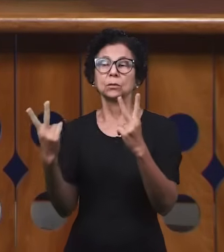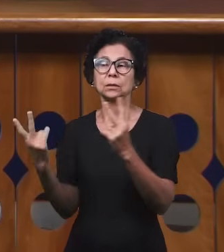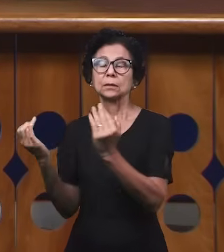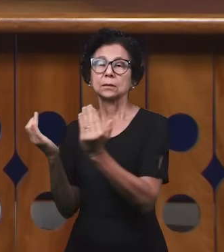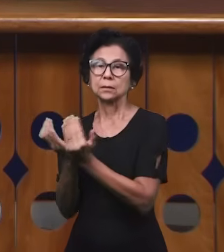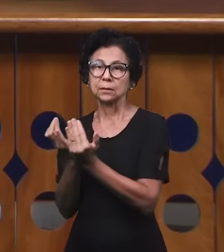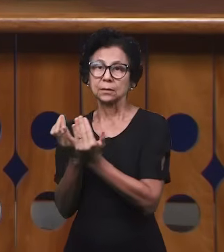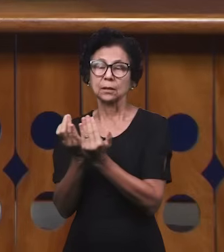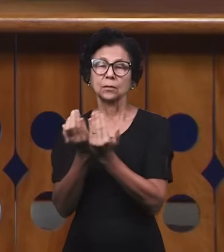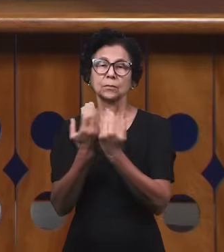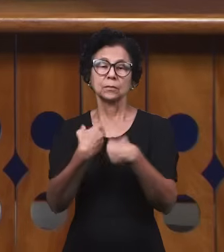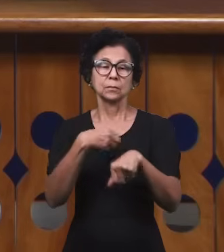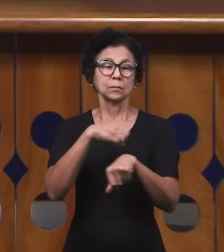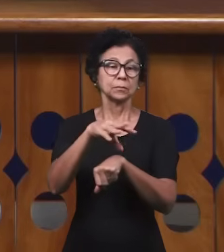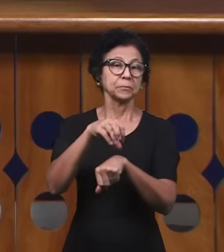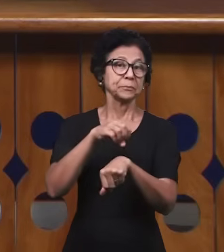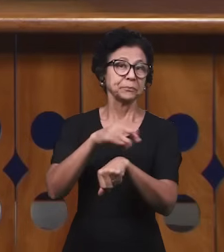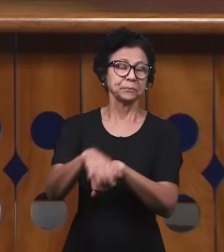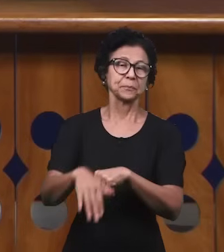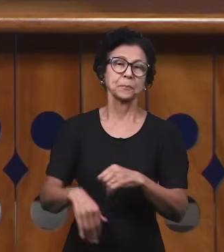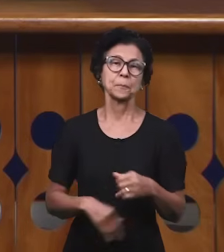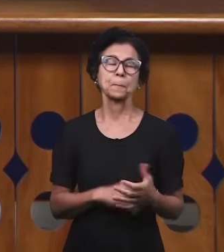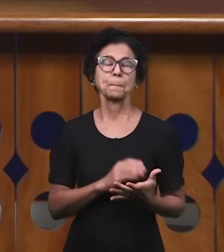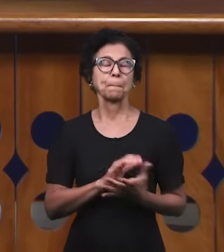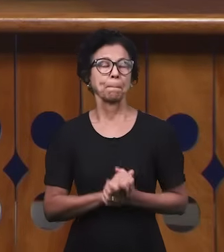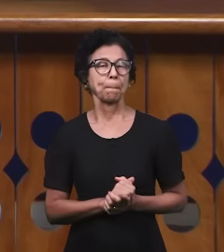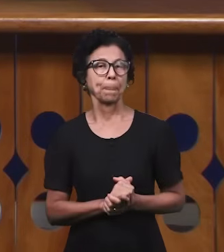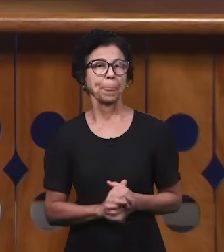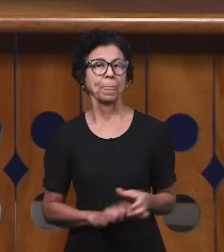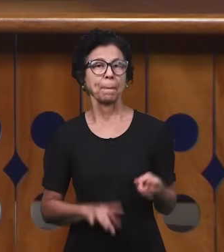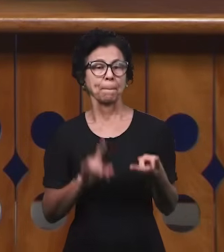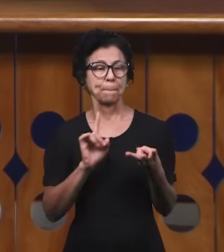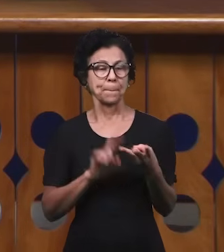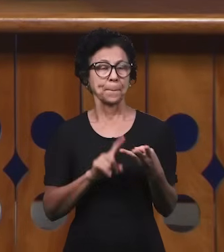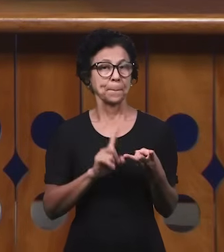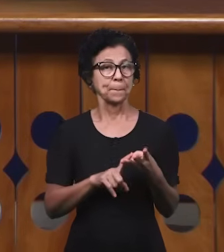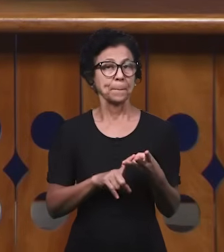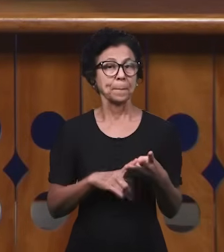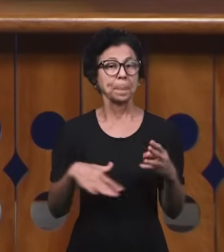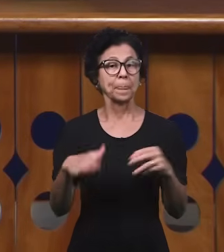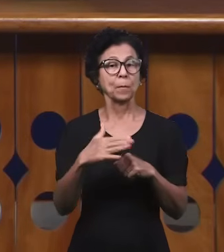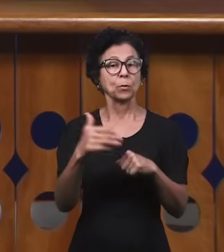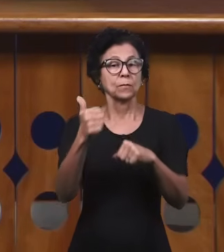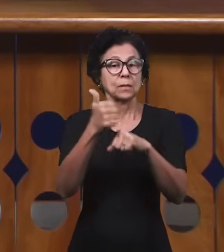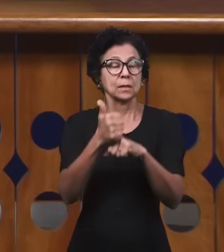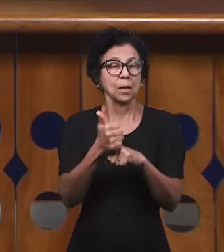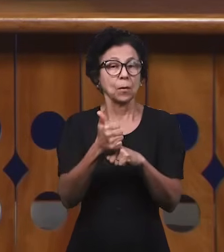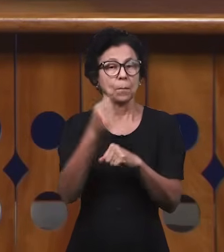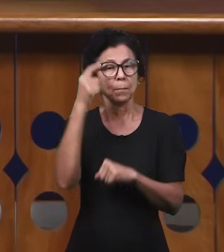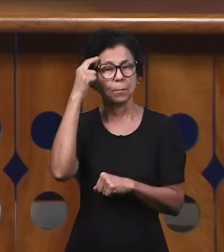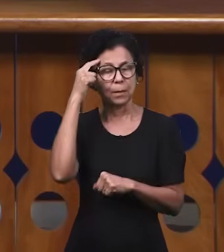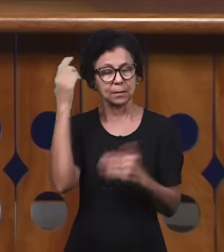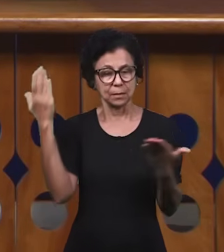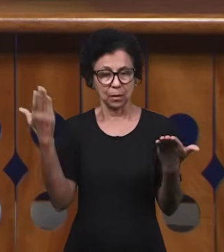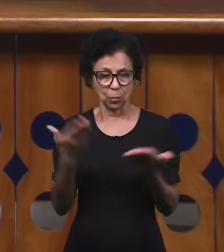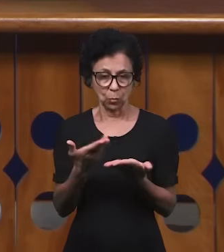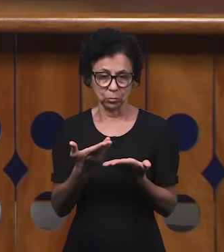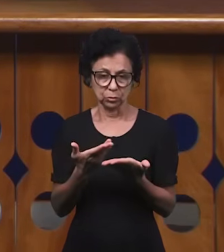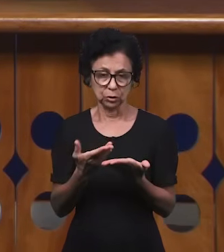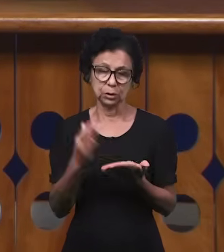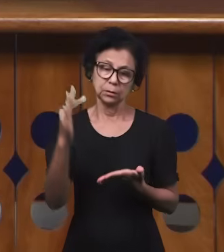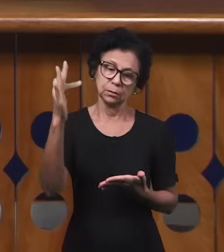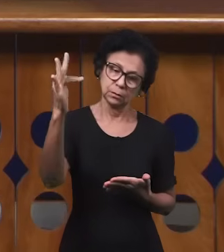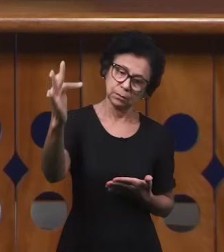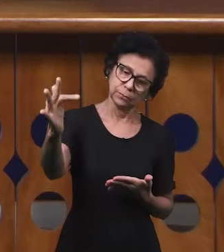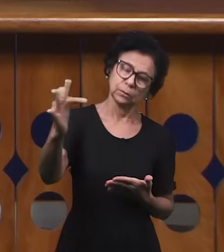tópico, escolha profissional hoje pensando no momento atual e em seu futuro. Criamos algumas questões